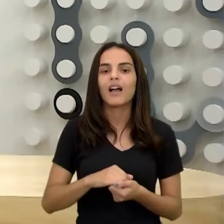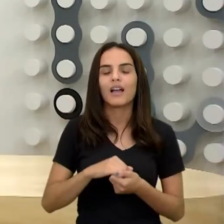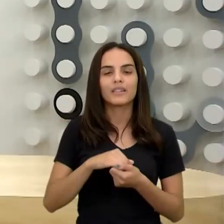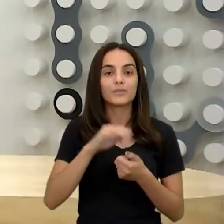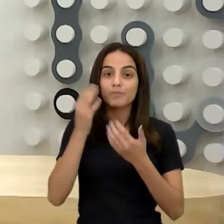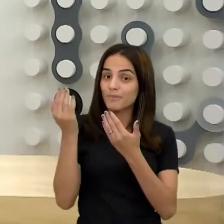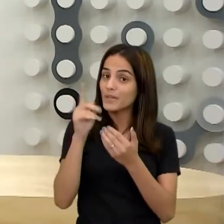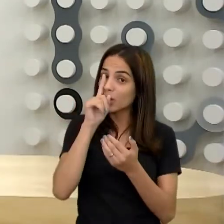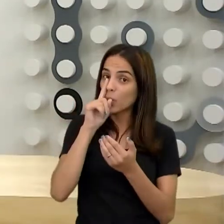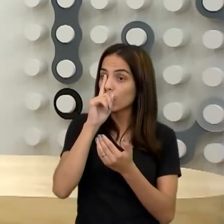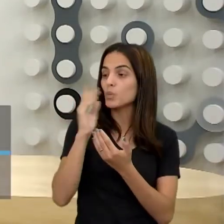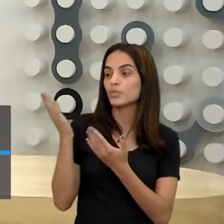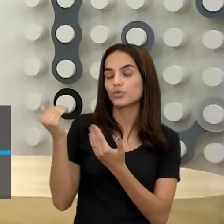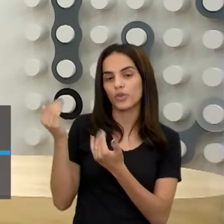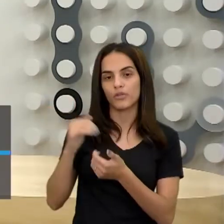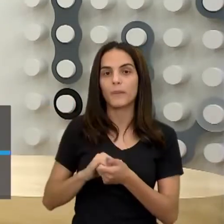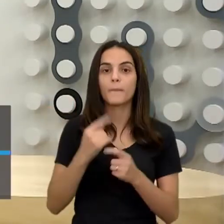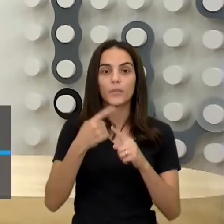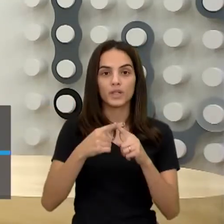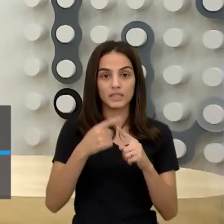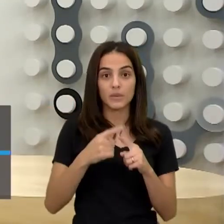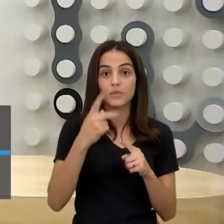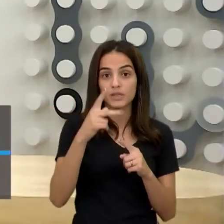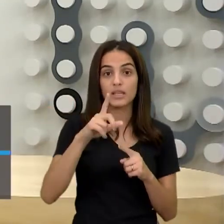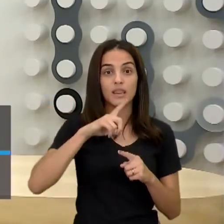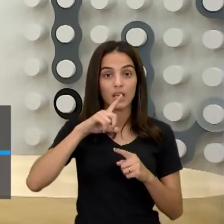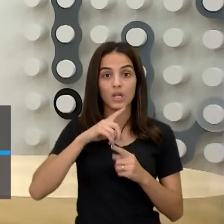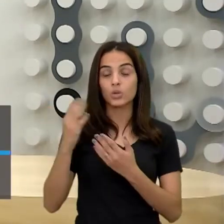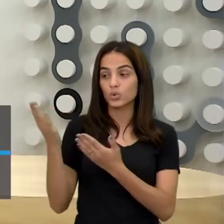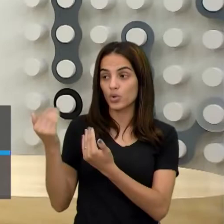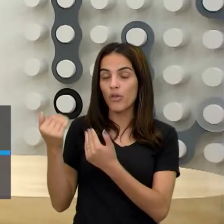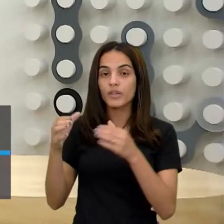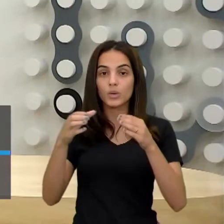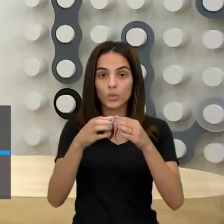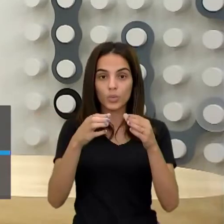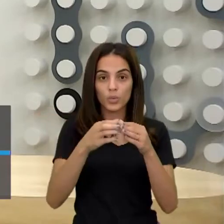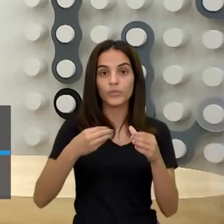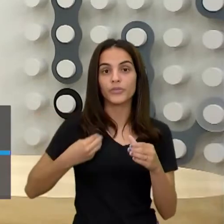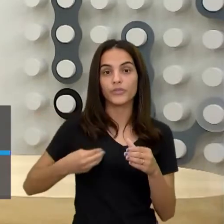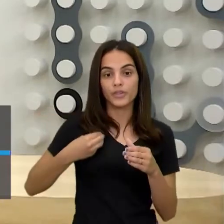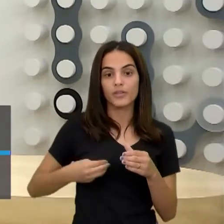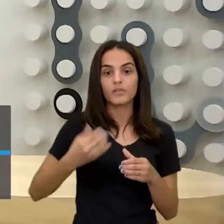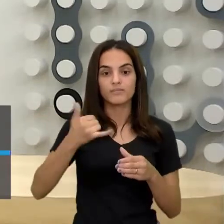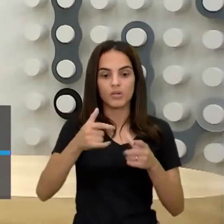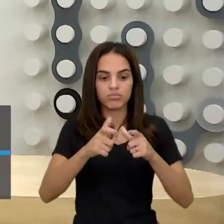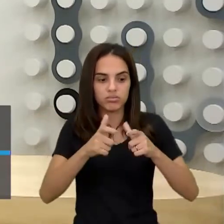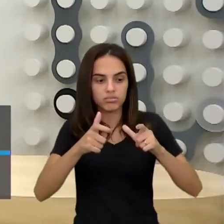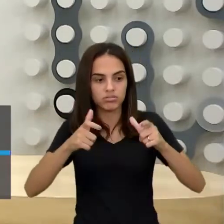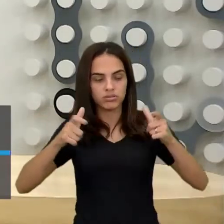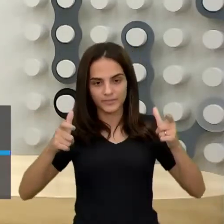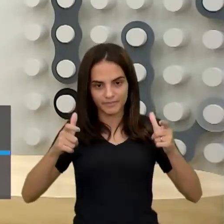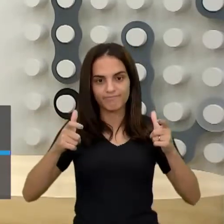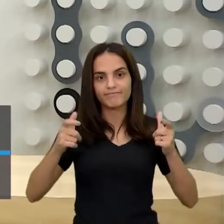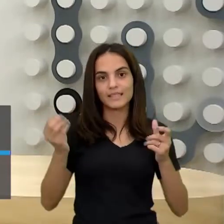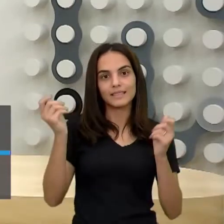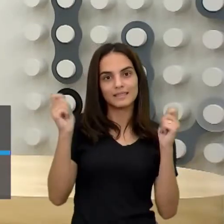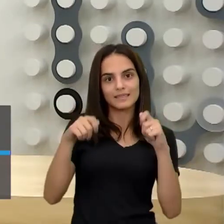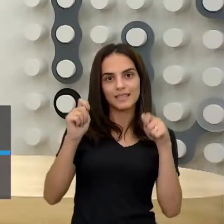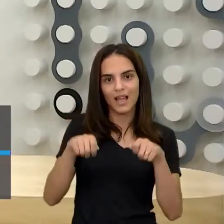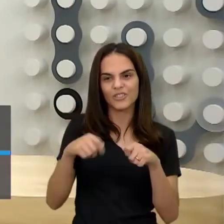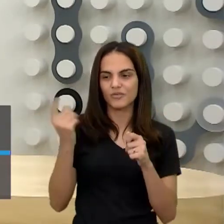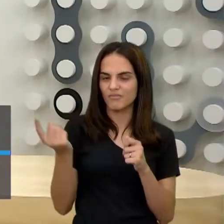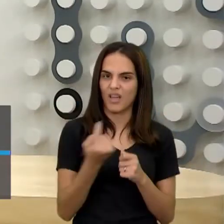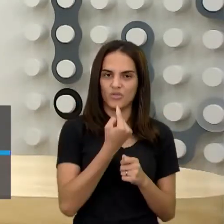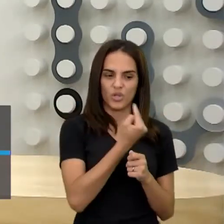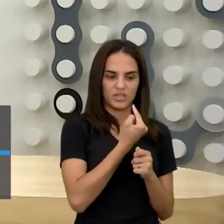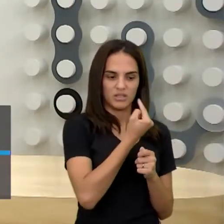si. Então, você tem jovens que vivem em grupos e um aparelho que aumenta exponencialmente essa capacidade de se isolar, de